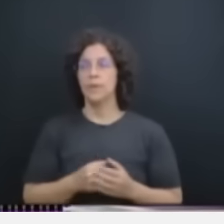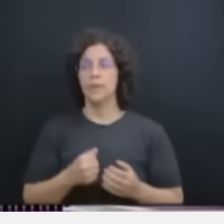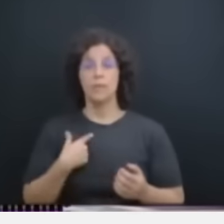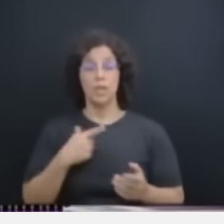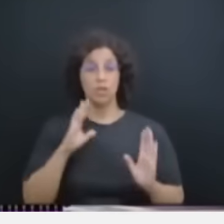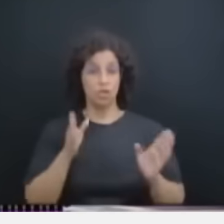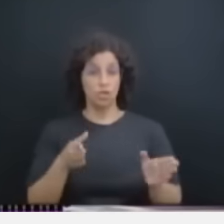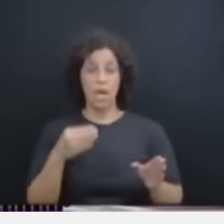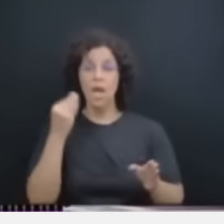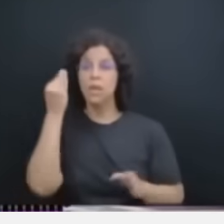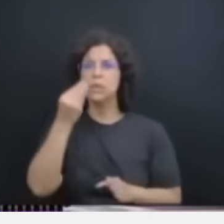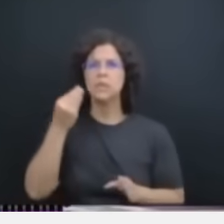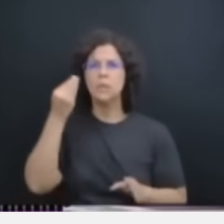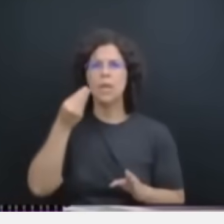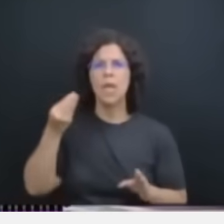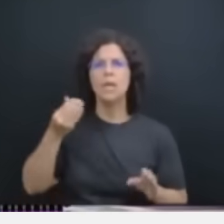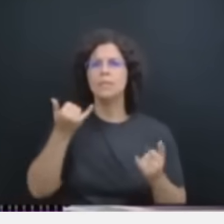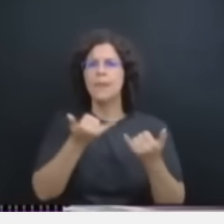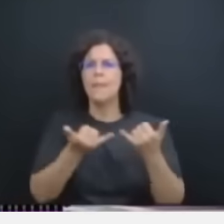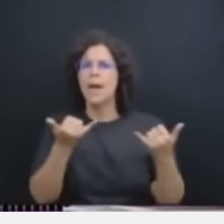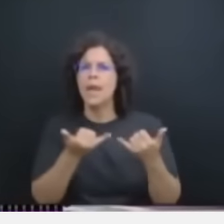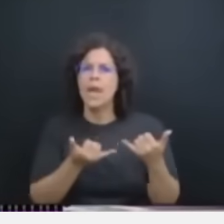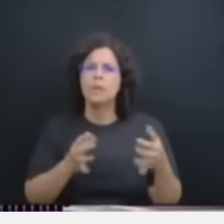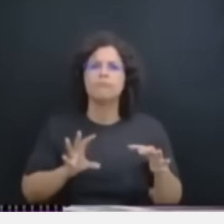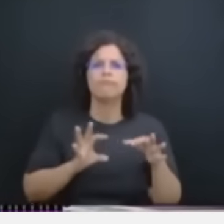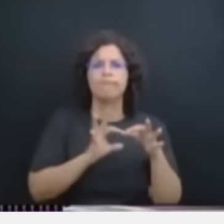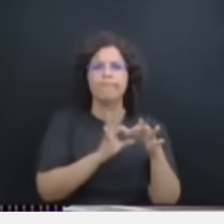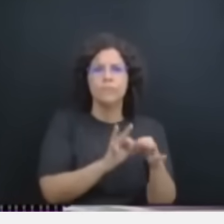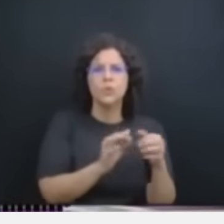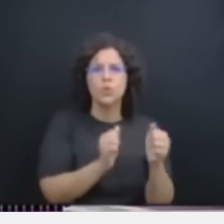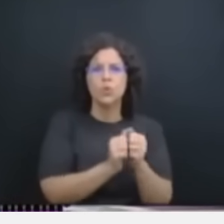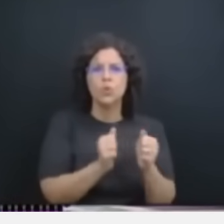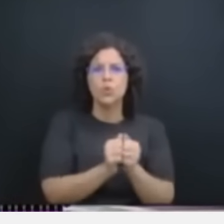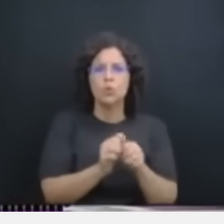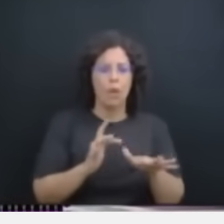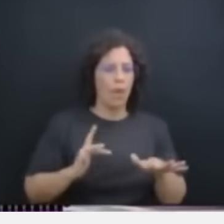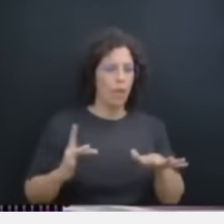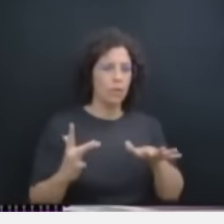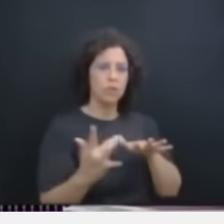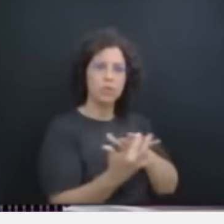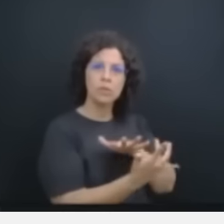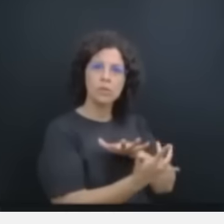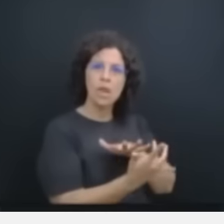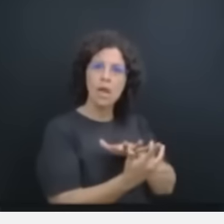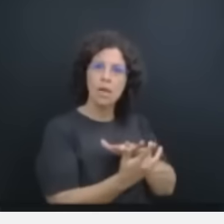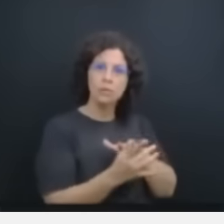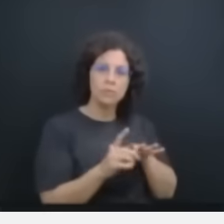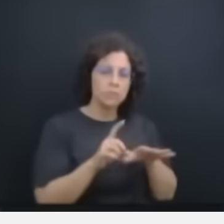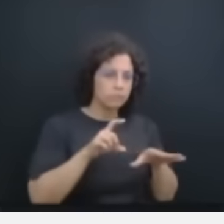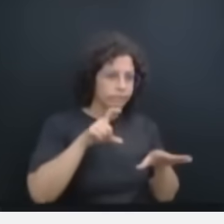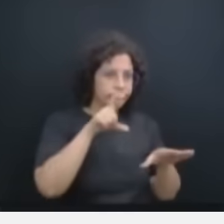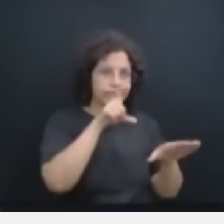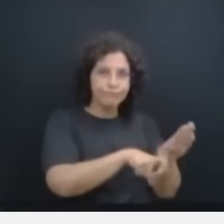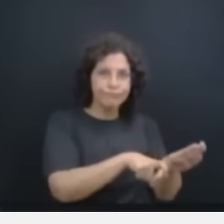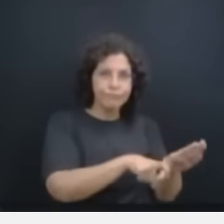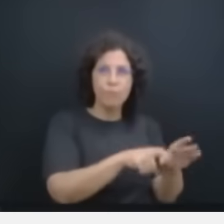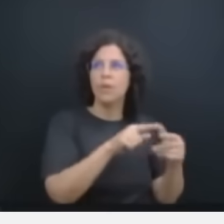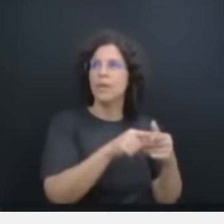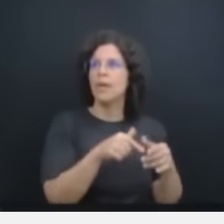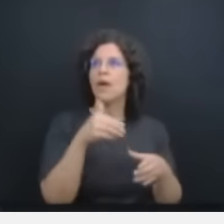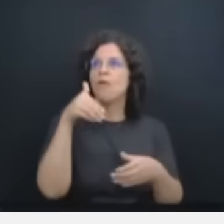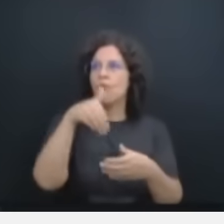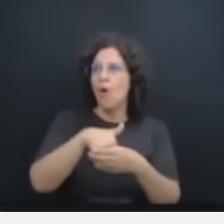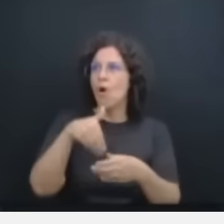acorrentou propositalmente nas bolhas de redes sociais porque dá voto